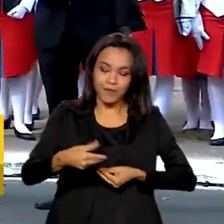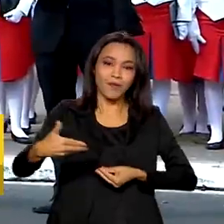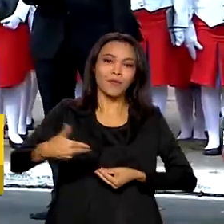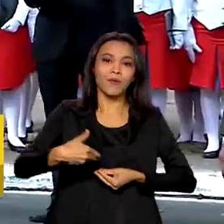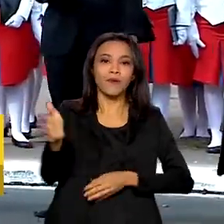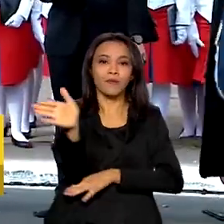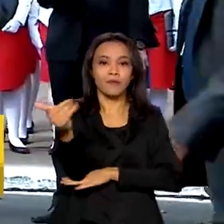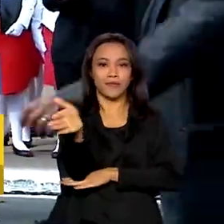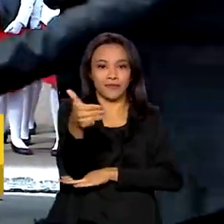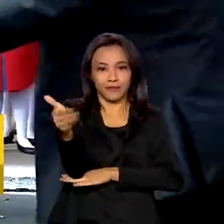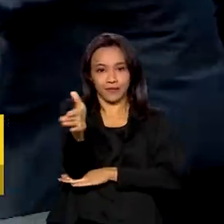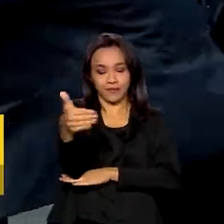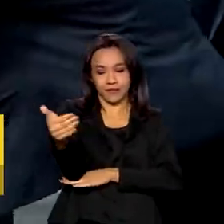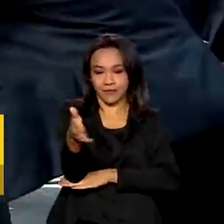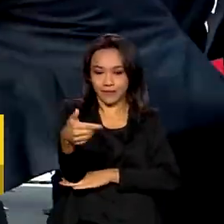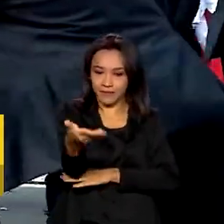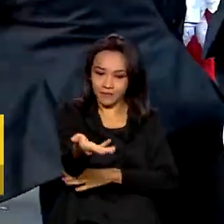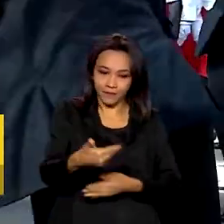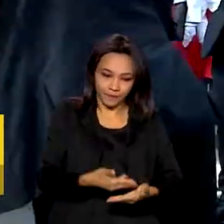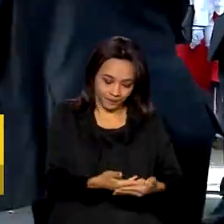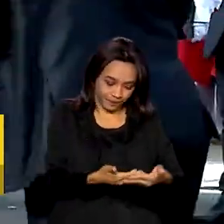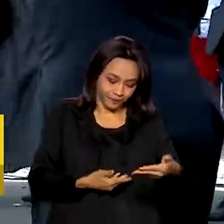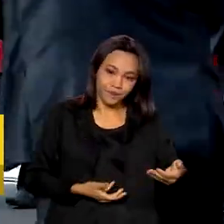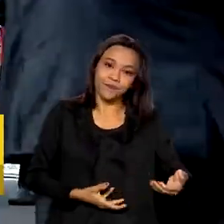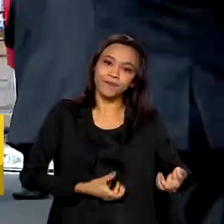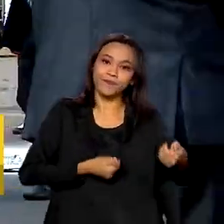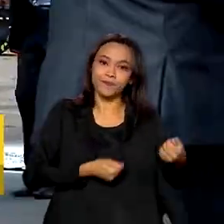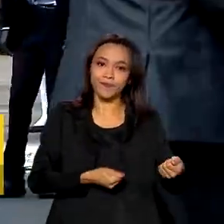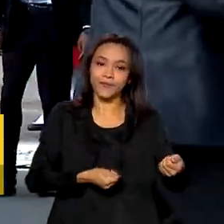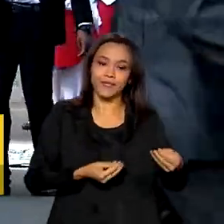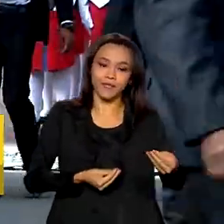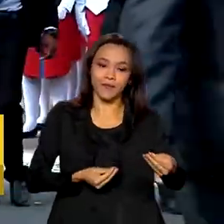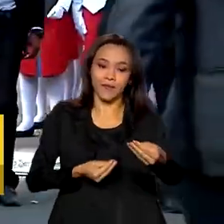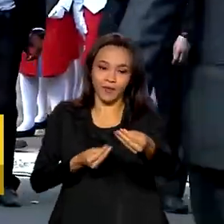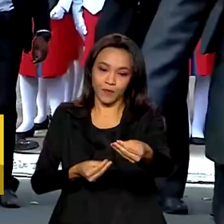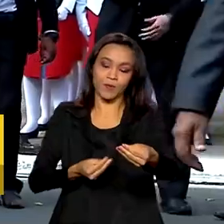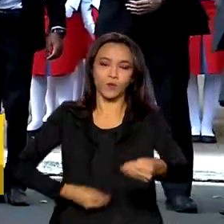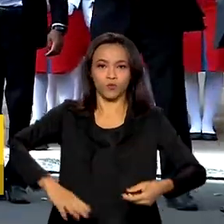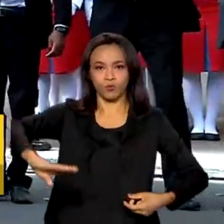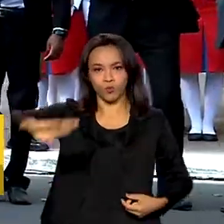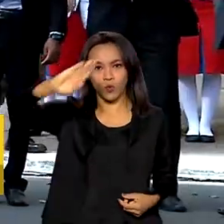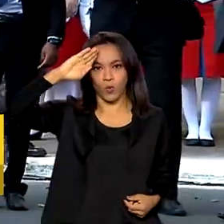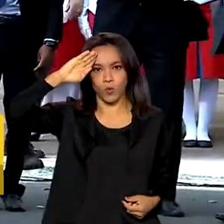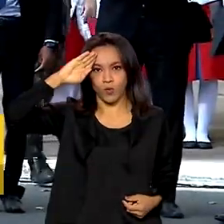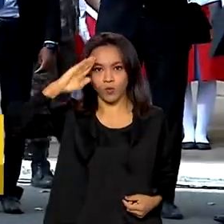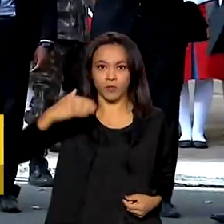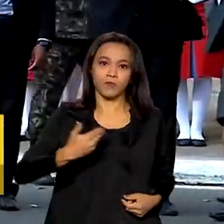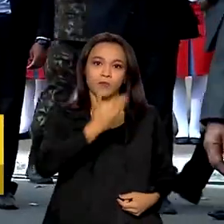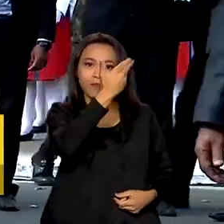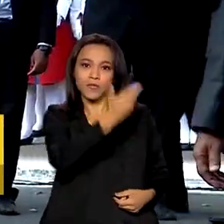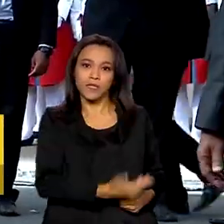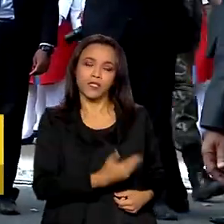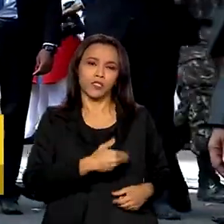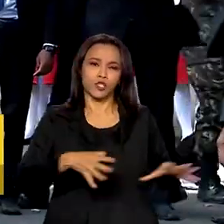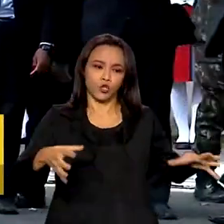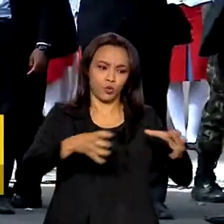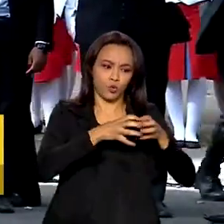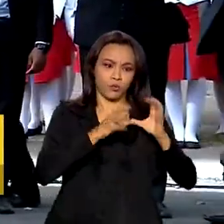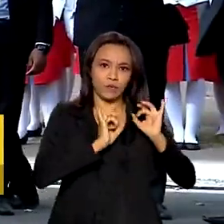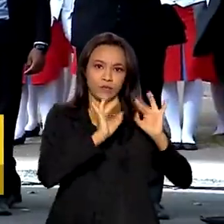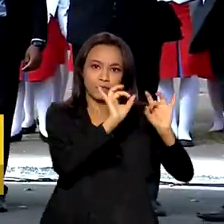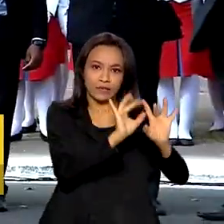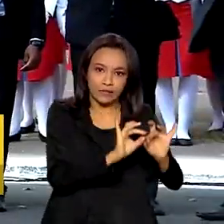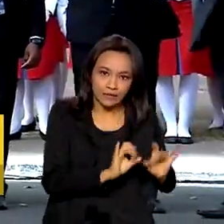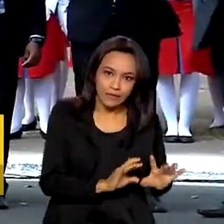Nesse momento fica lá o presidente recebendo a bandeira do comandante Brasil, da equipe tática lá do destacamento de forças especiais.